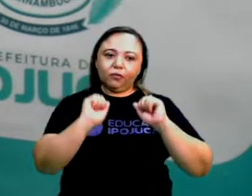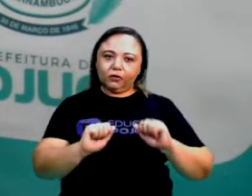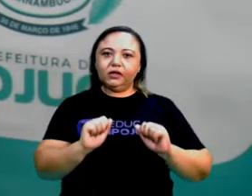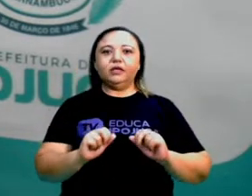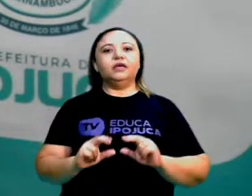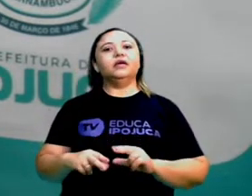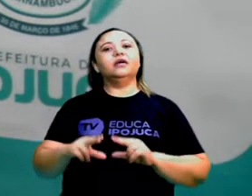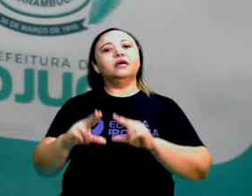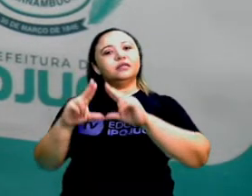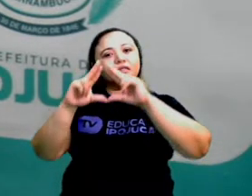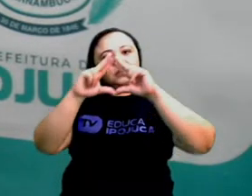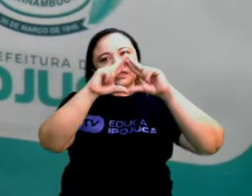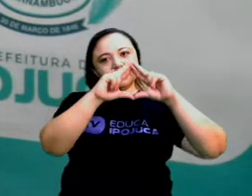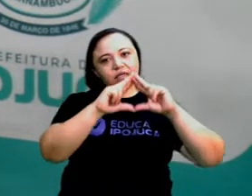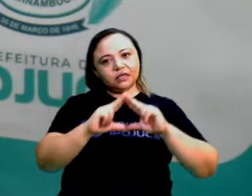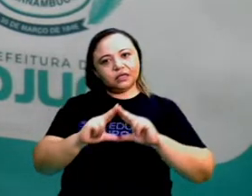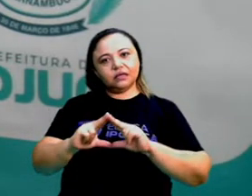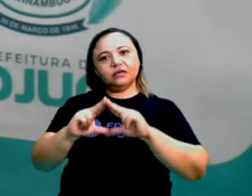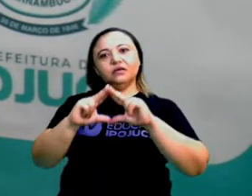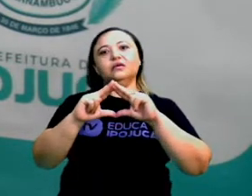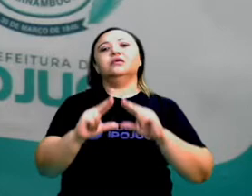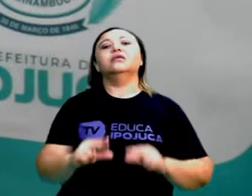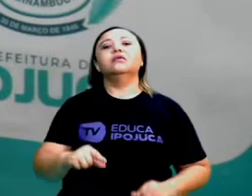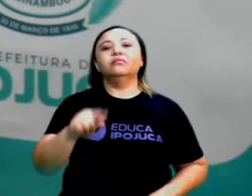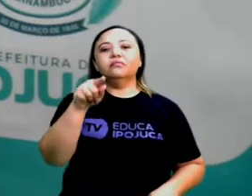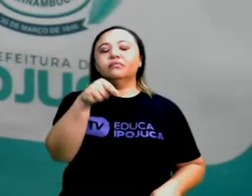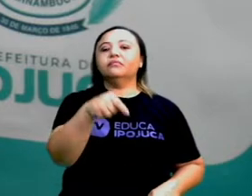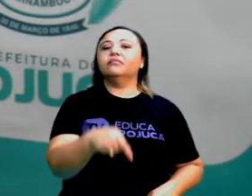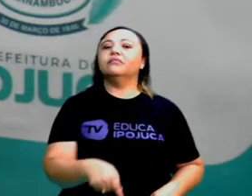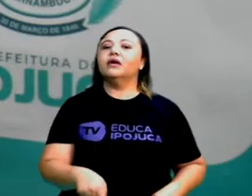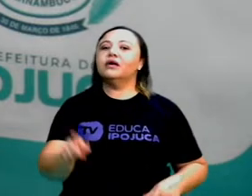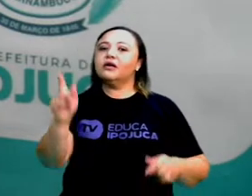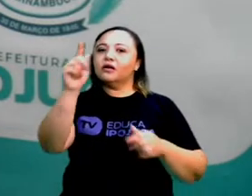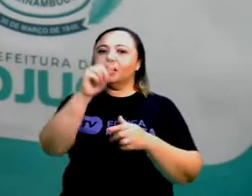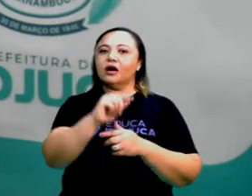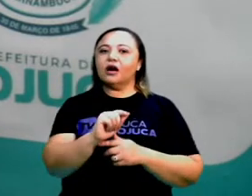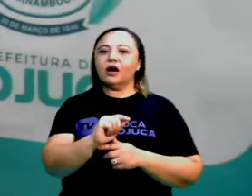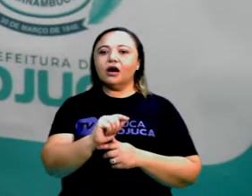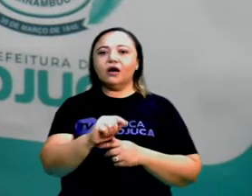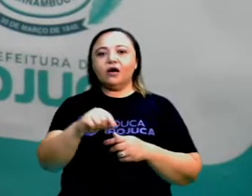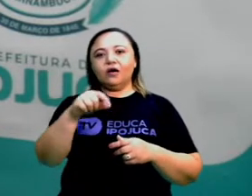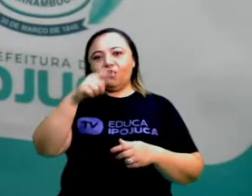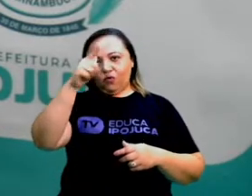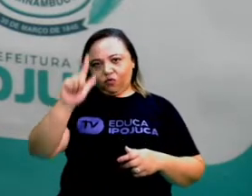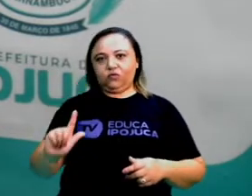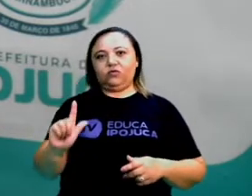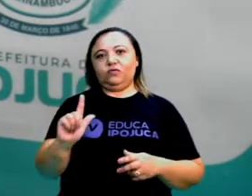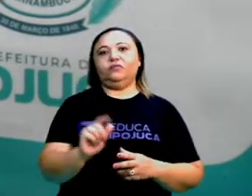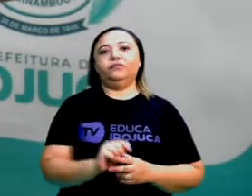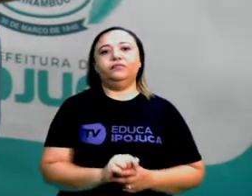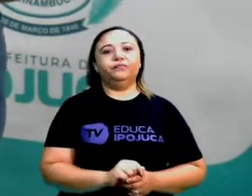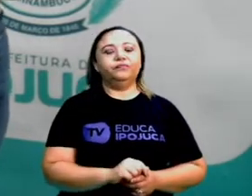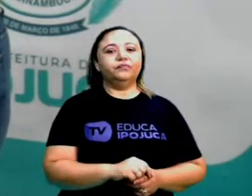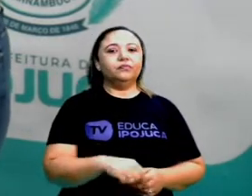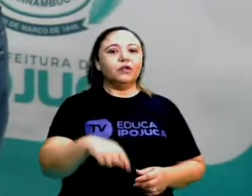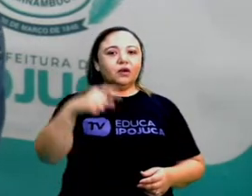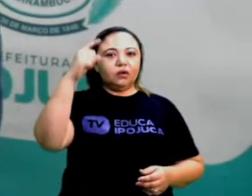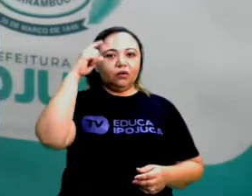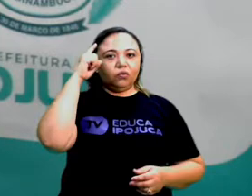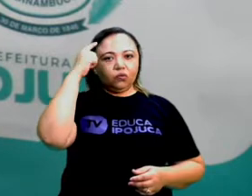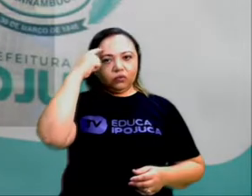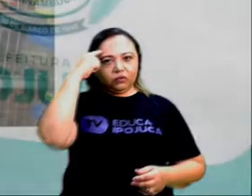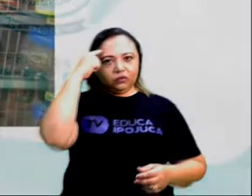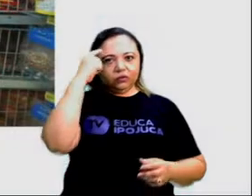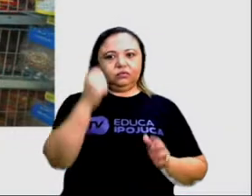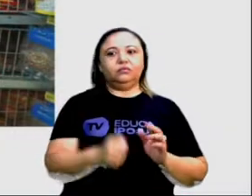essa consciência? O que isso traz de mal para o meio ambiente? Vamos ver. Consumo consciente, o que